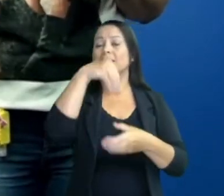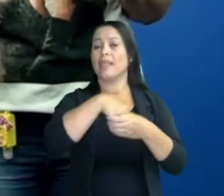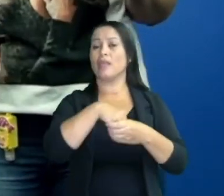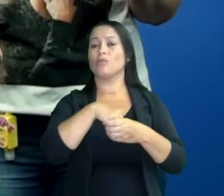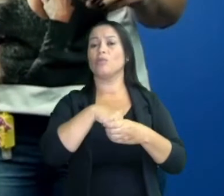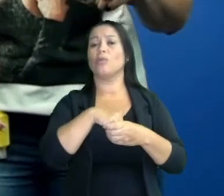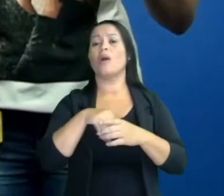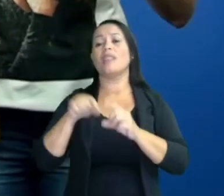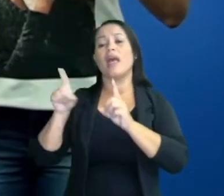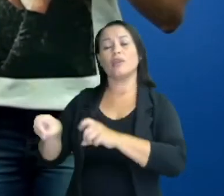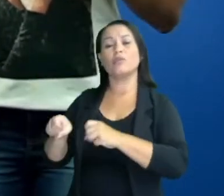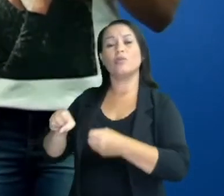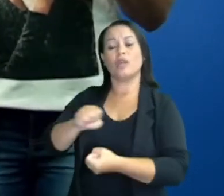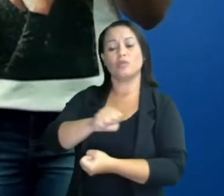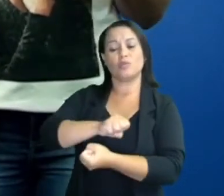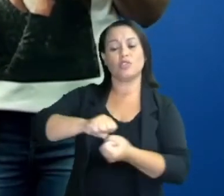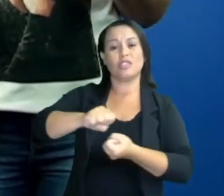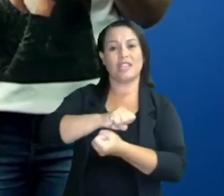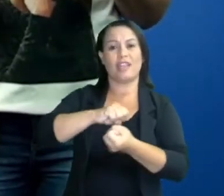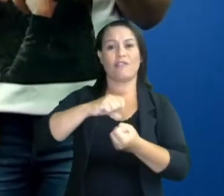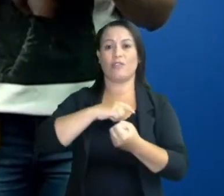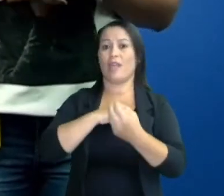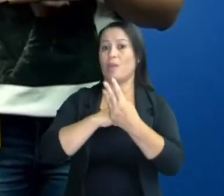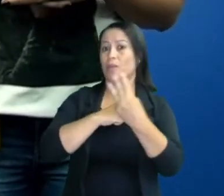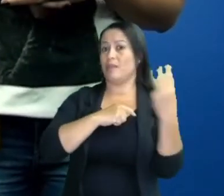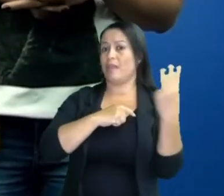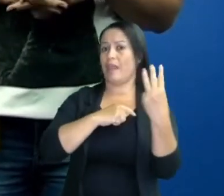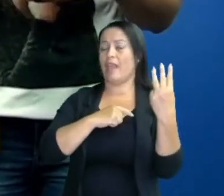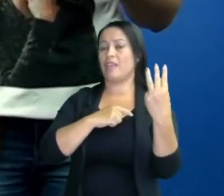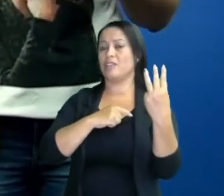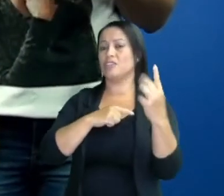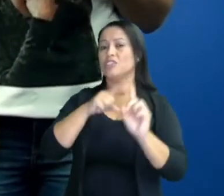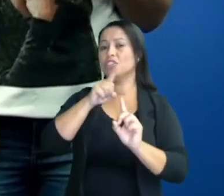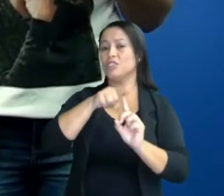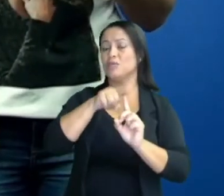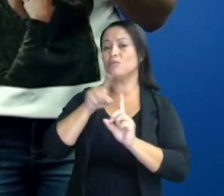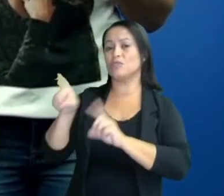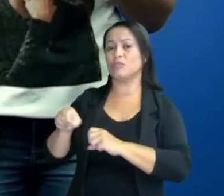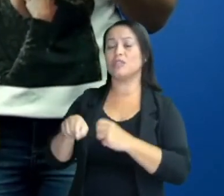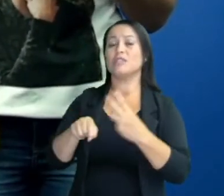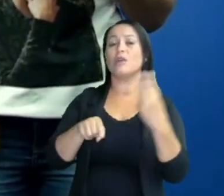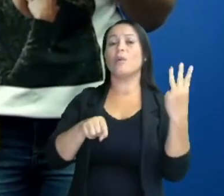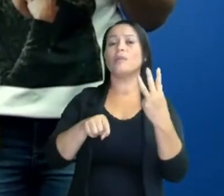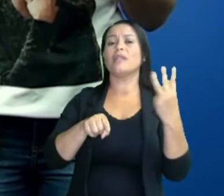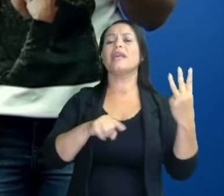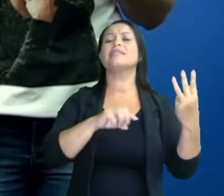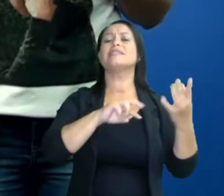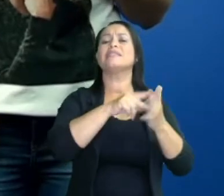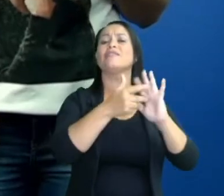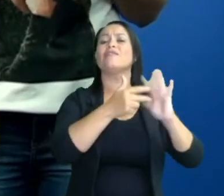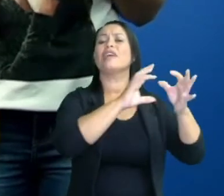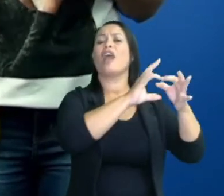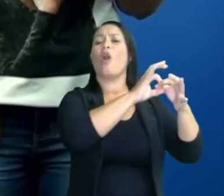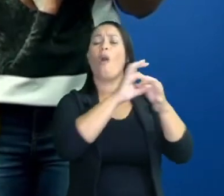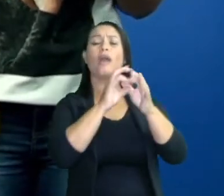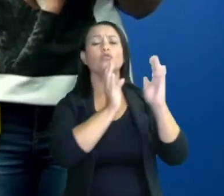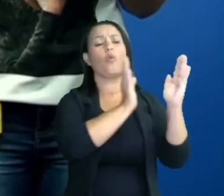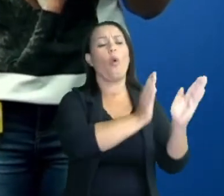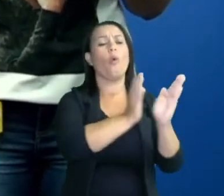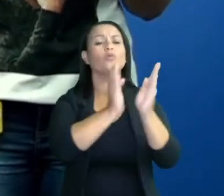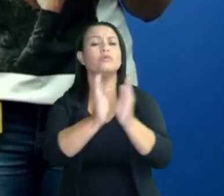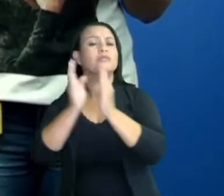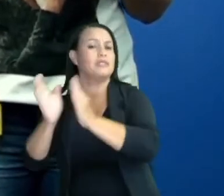sustentável Eu tenho três tipos de agricultura que são três correntes que são três divisões